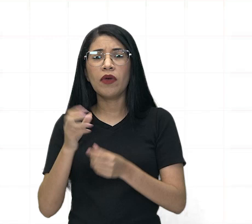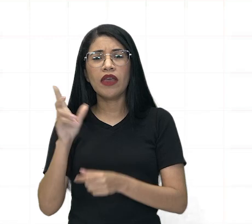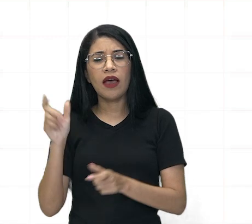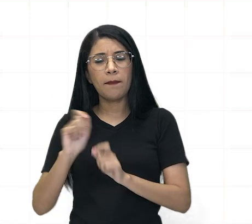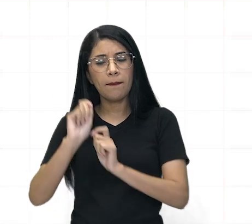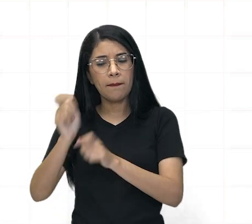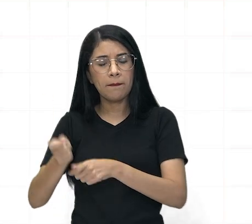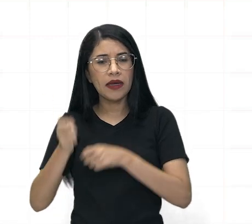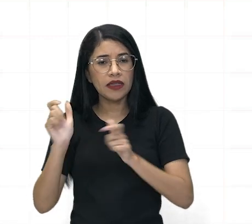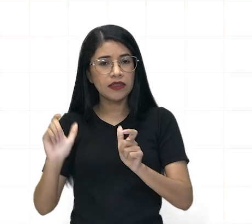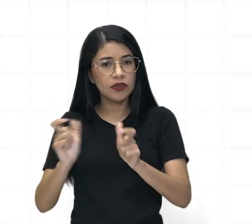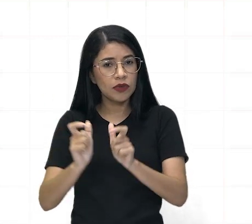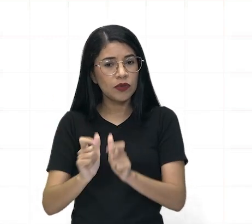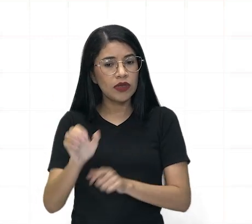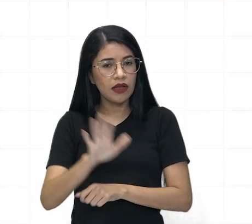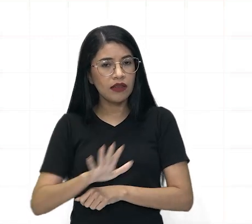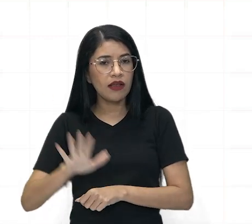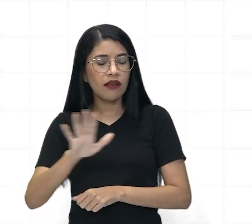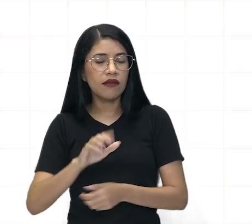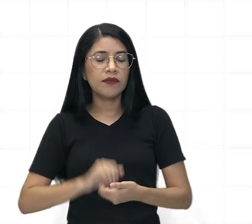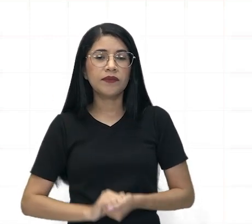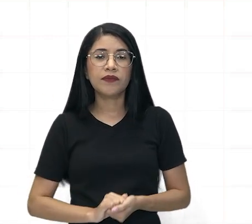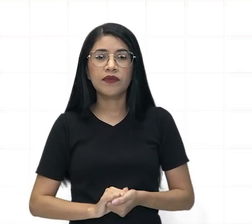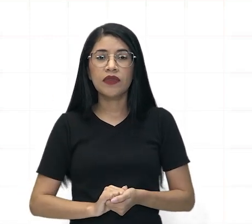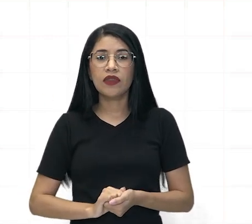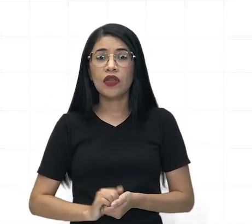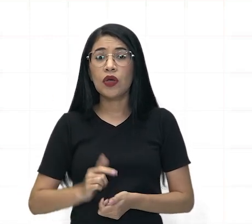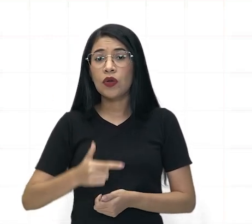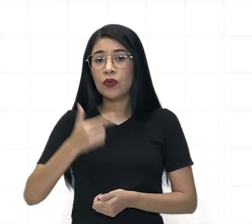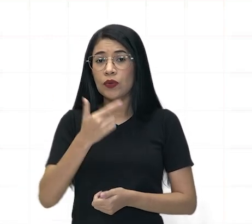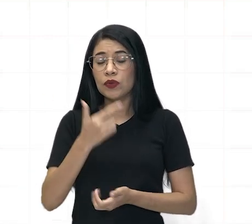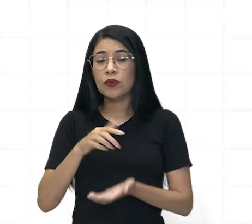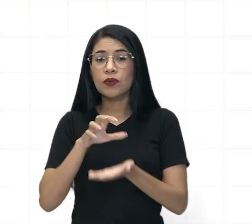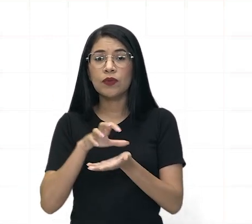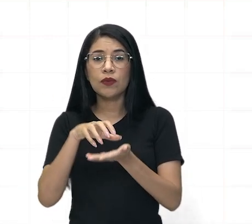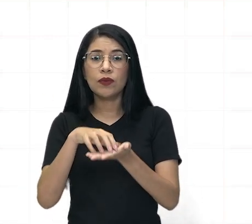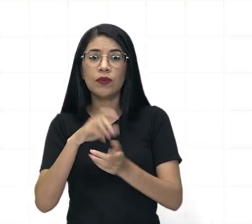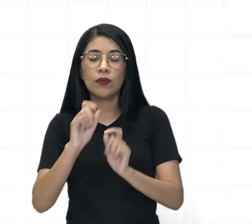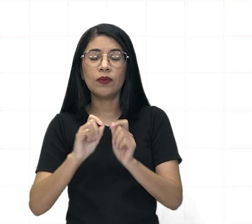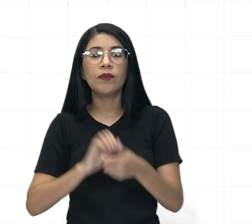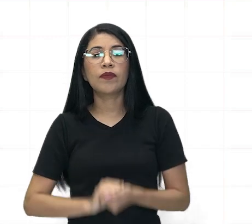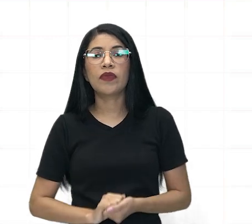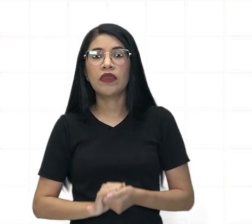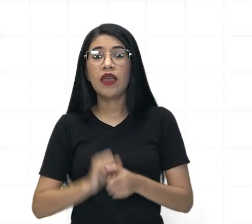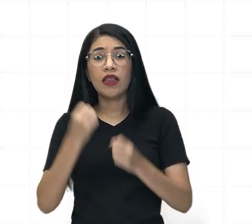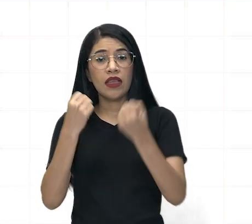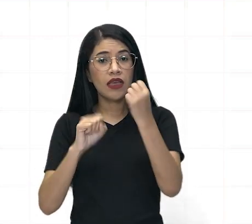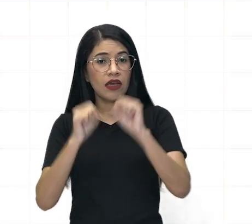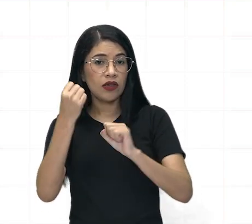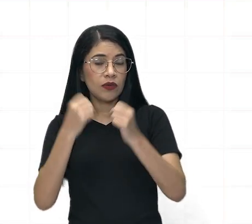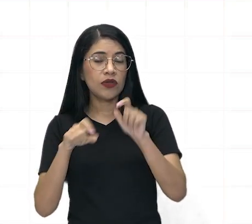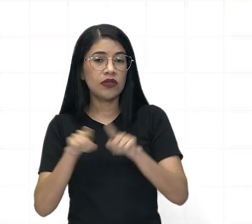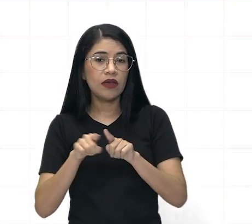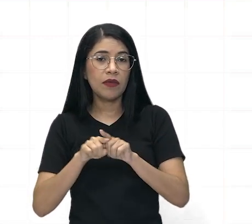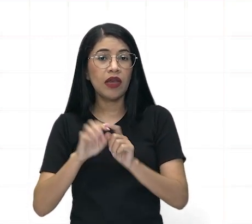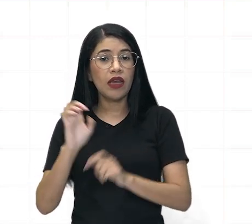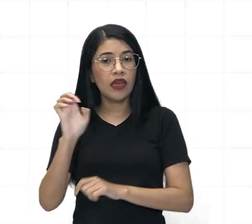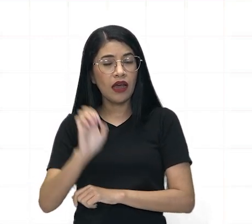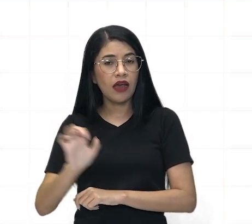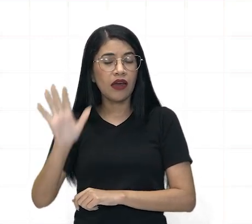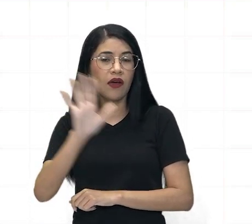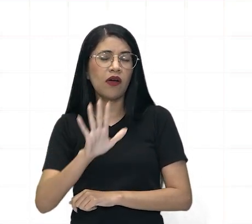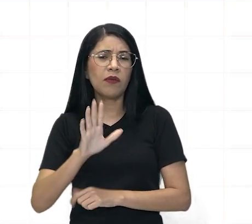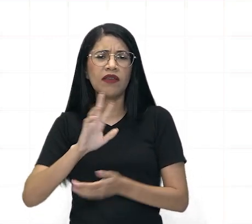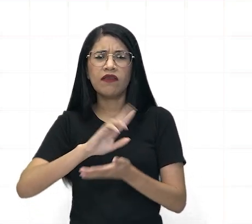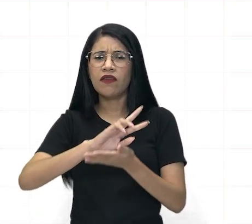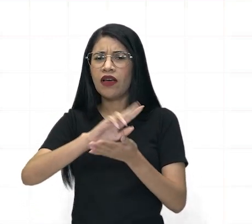região. No setor secundário, nós temos a indústria, que a Europa é conhecida por sua indústria